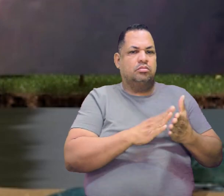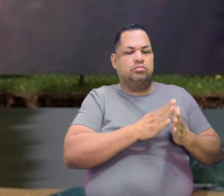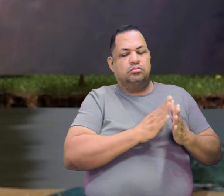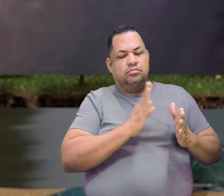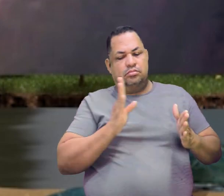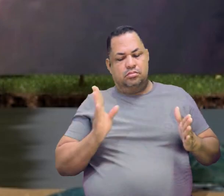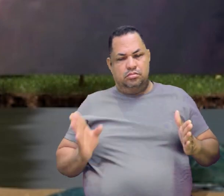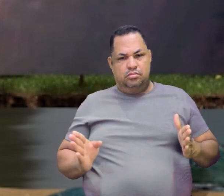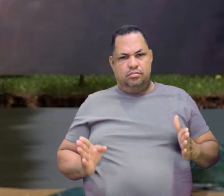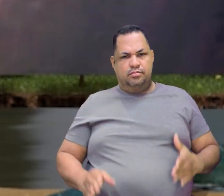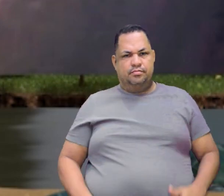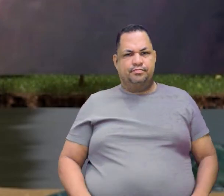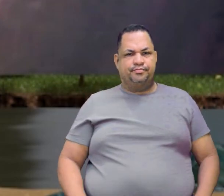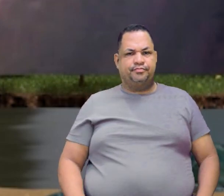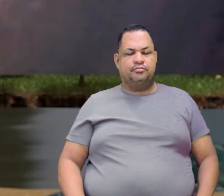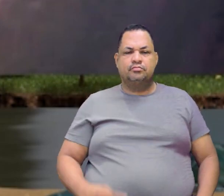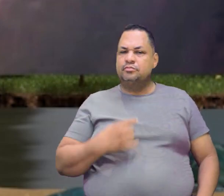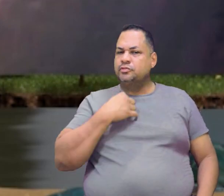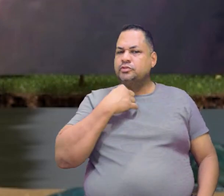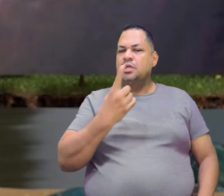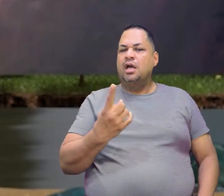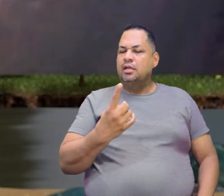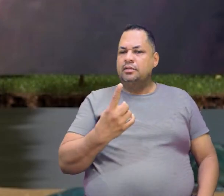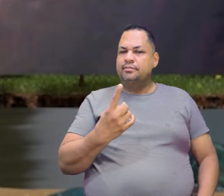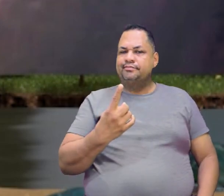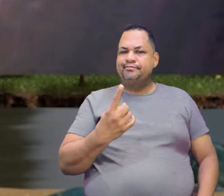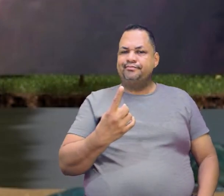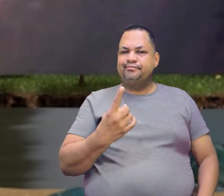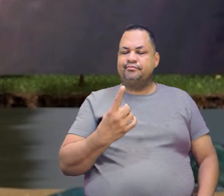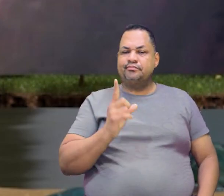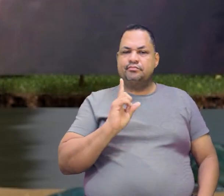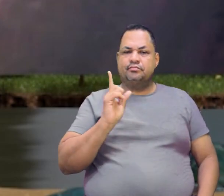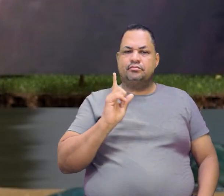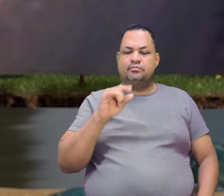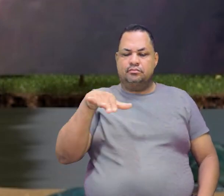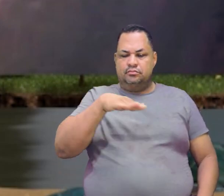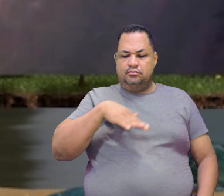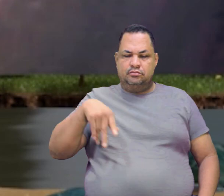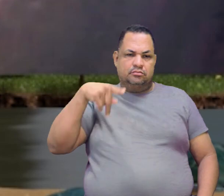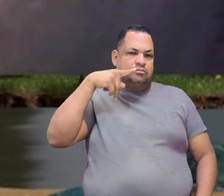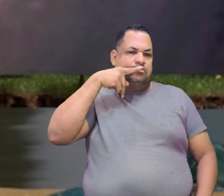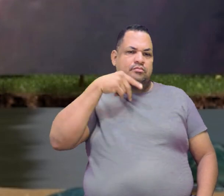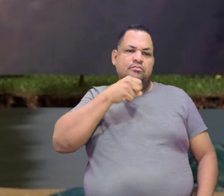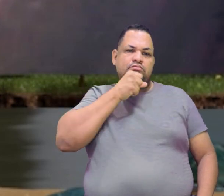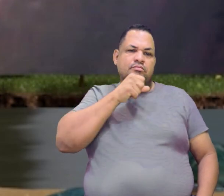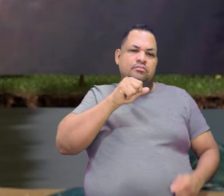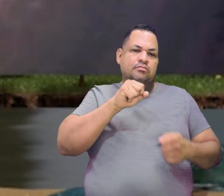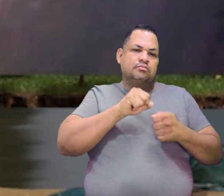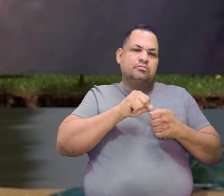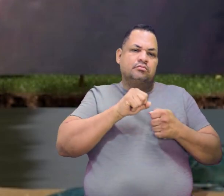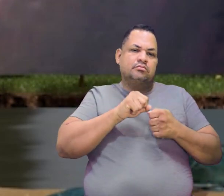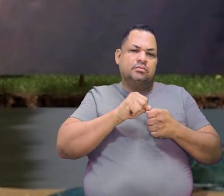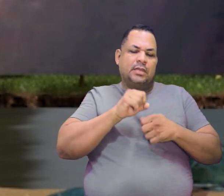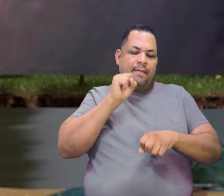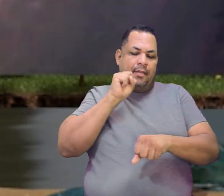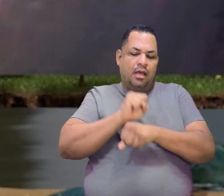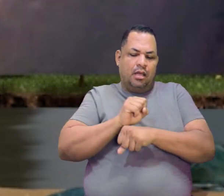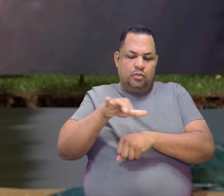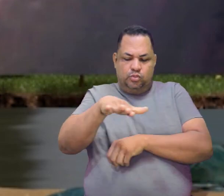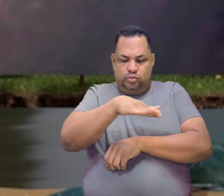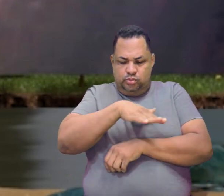mais abaixo. Não tinha como. Aqui, nessa região de Porto Velho, eles fizeram um